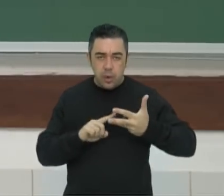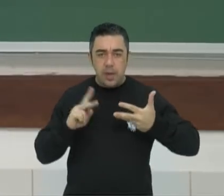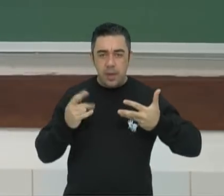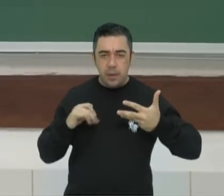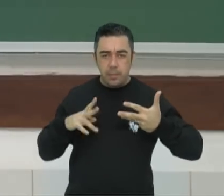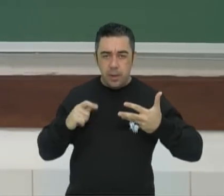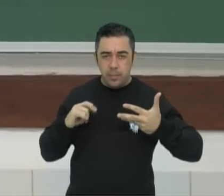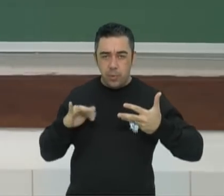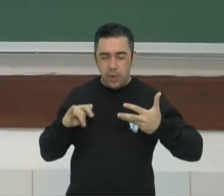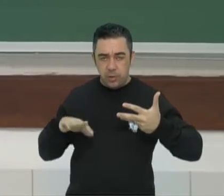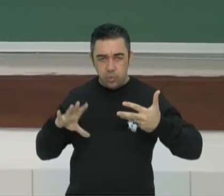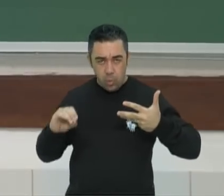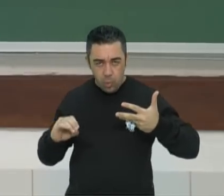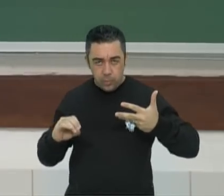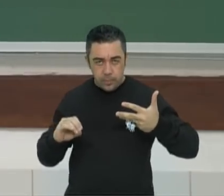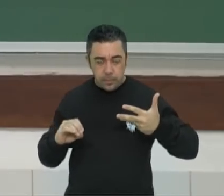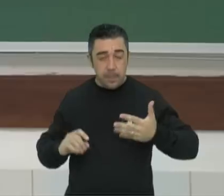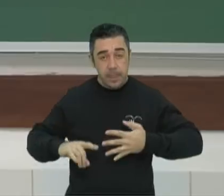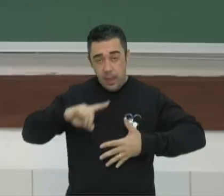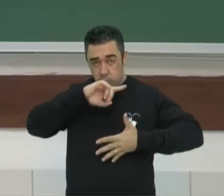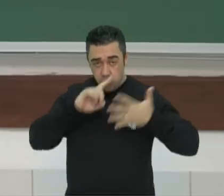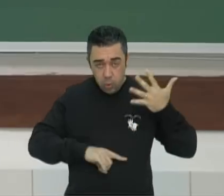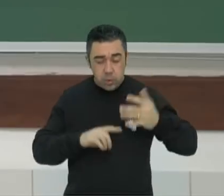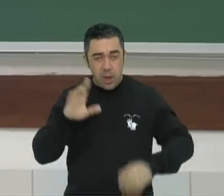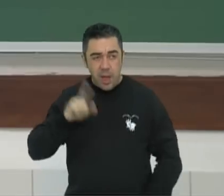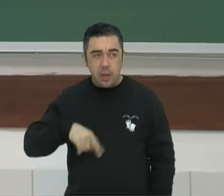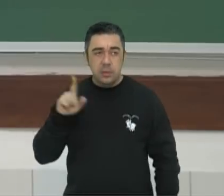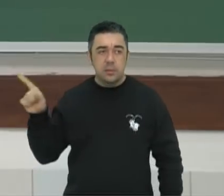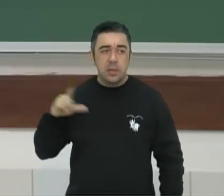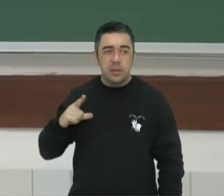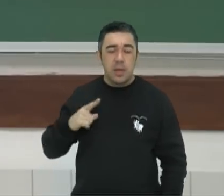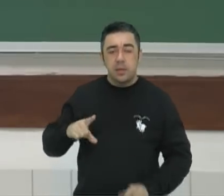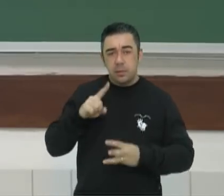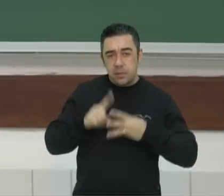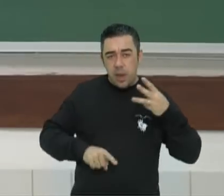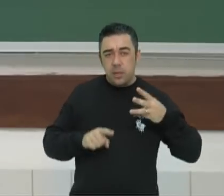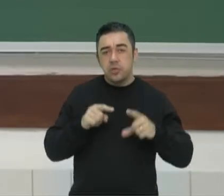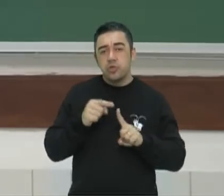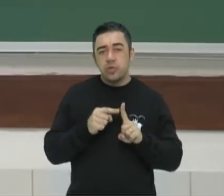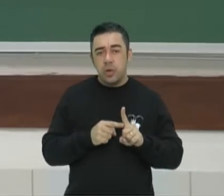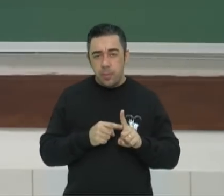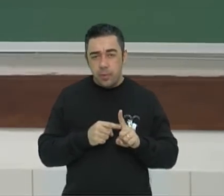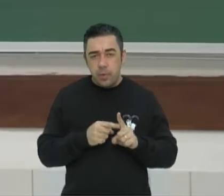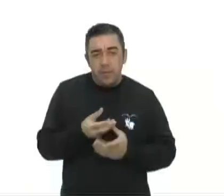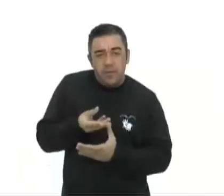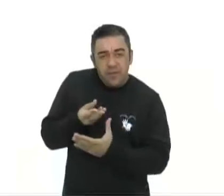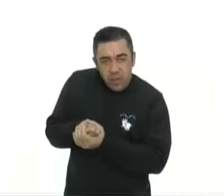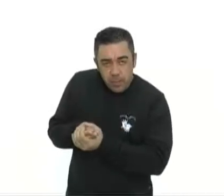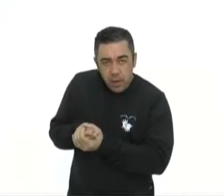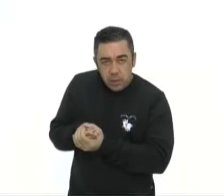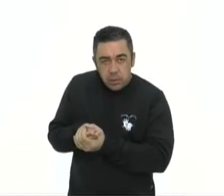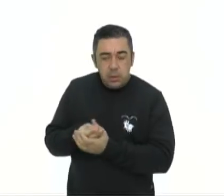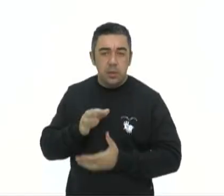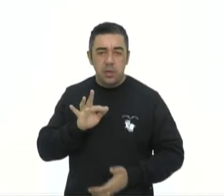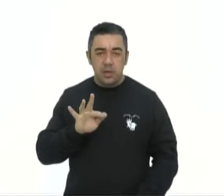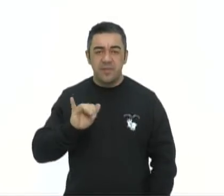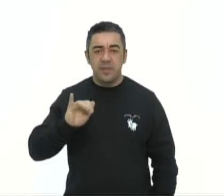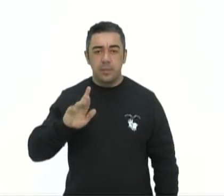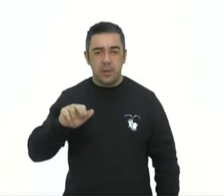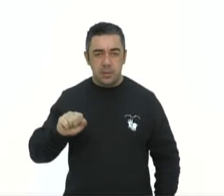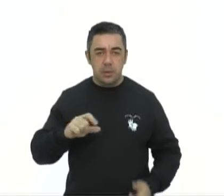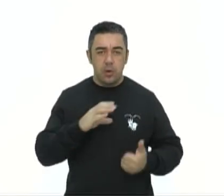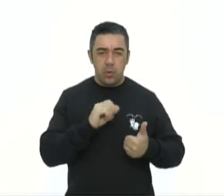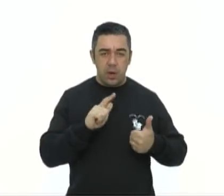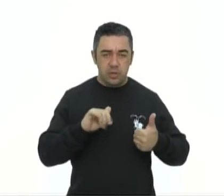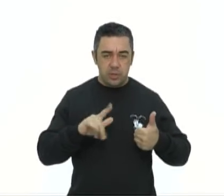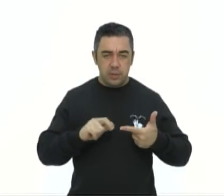hematopoético. Esses tecidos, eles vão possuir três tipos de fibras três tipos de fibras, as colágenas,